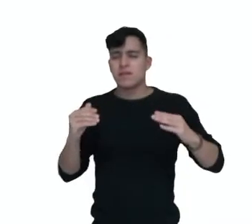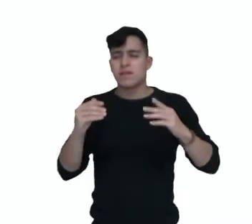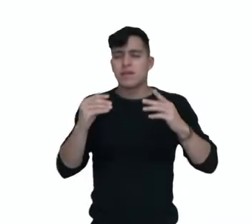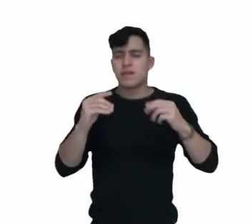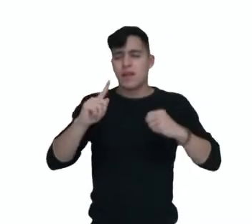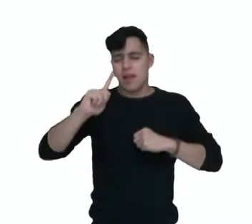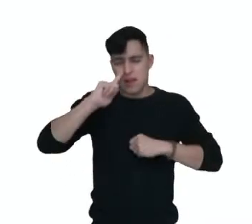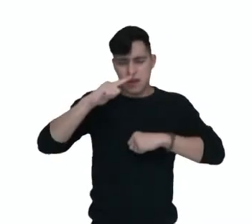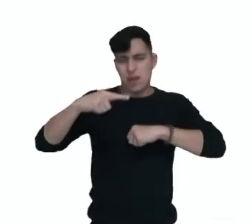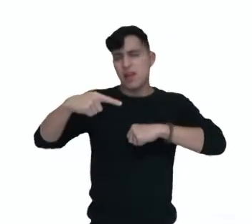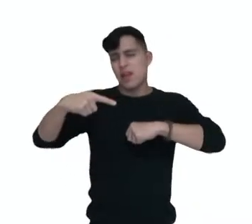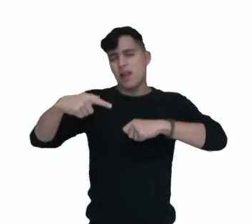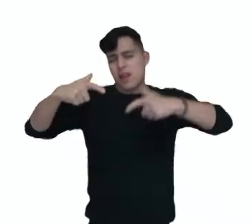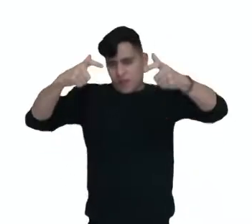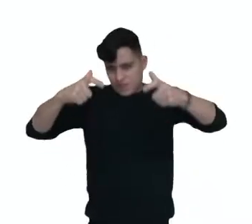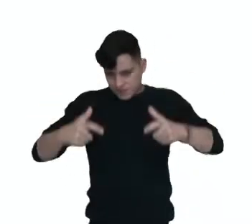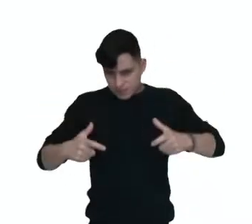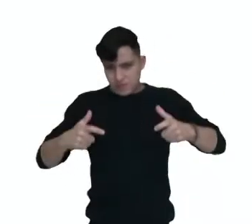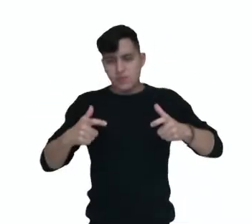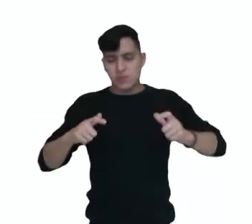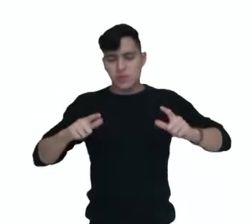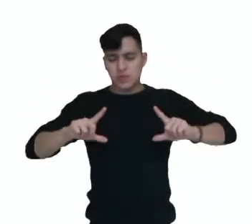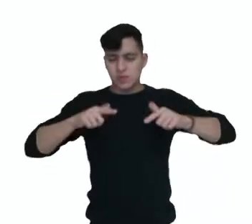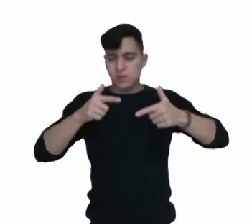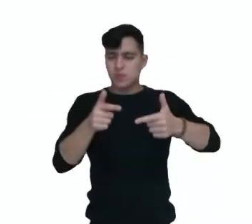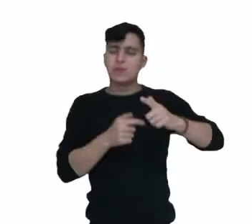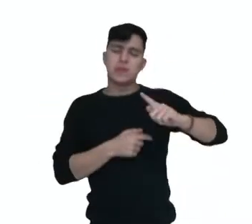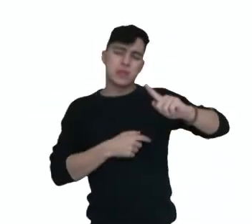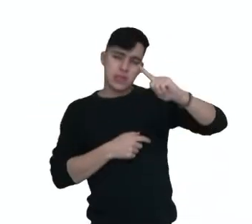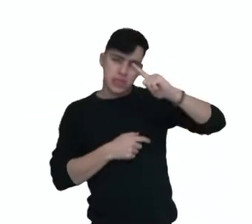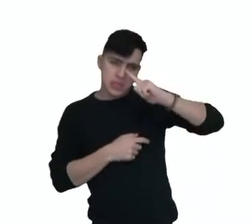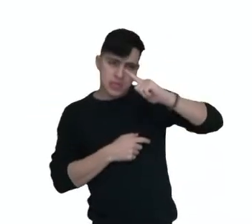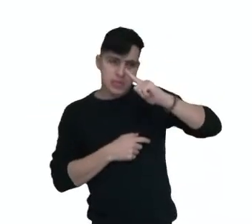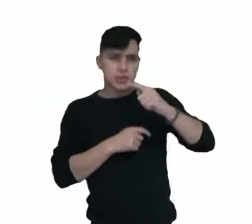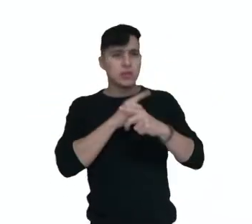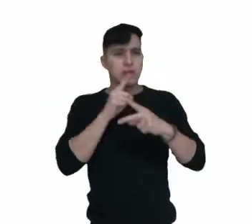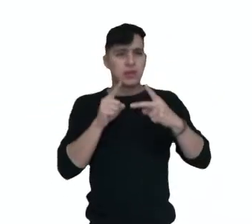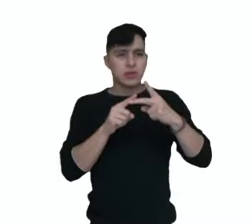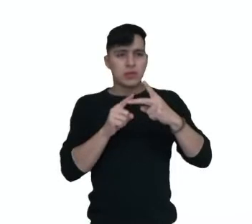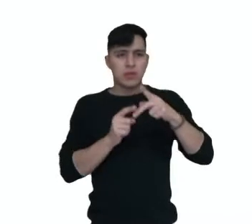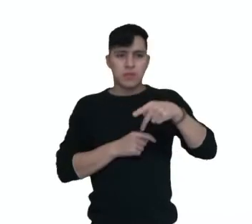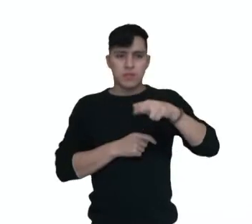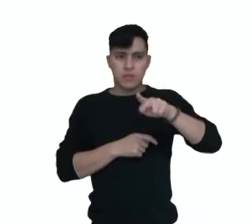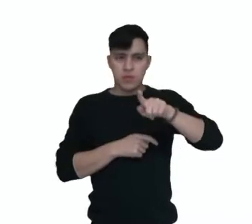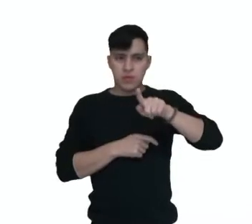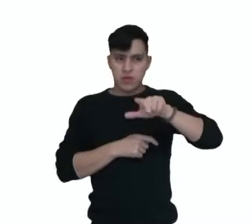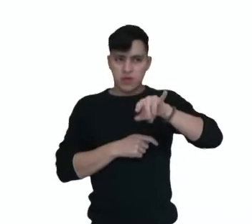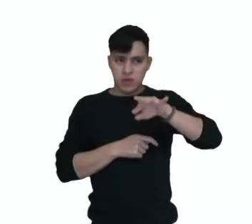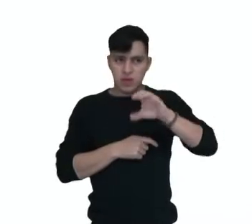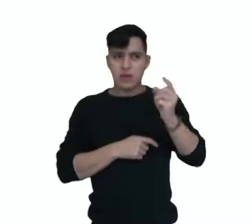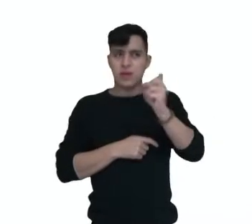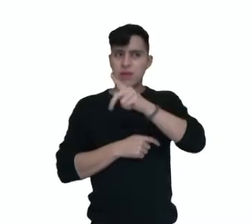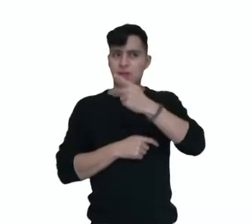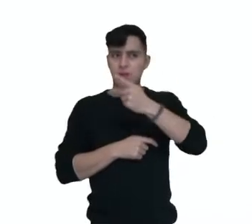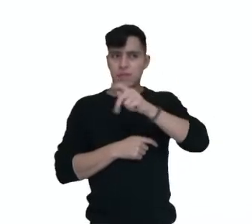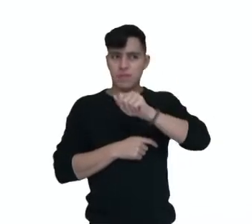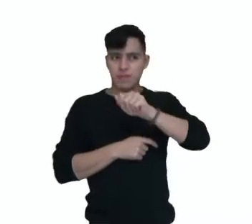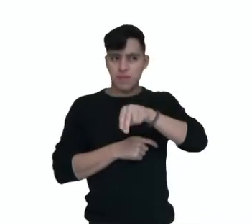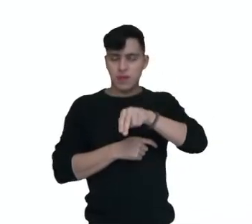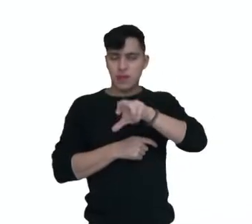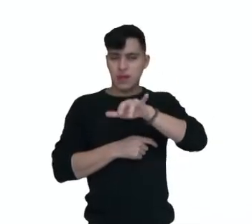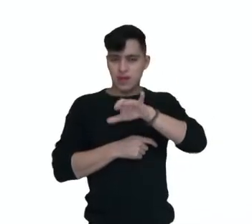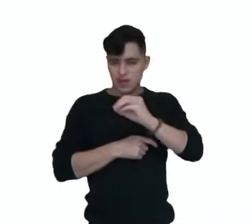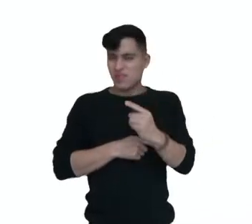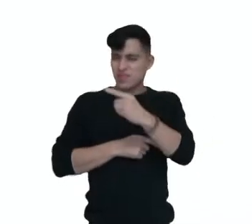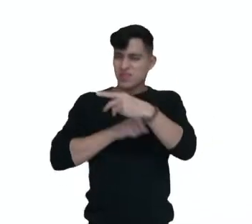e as modalidades disputadas eram a luta grega, o pugilato e o pancrácio. Ao longo dos anos